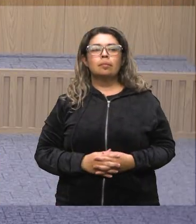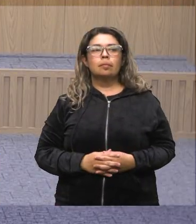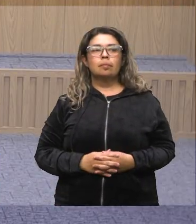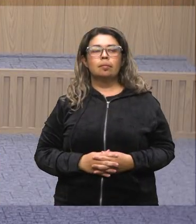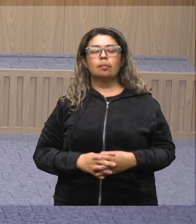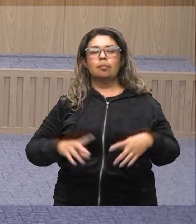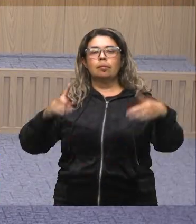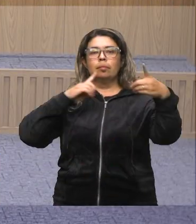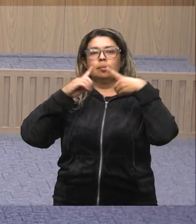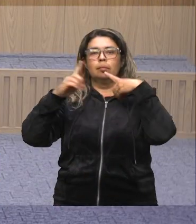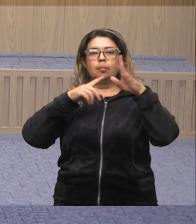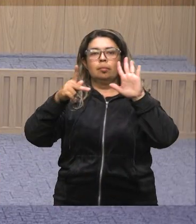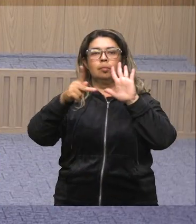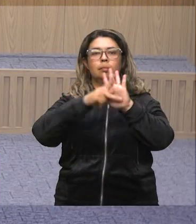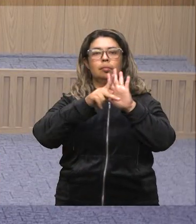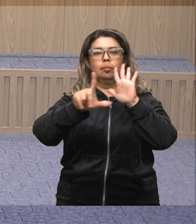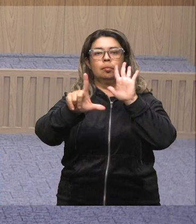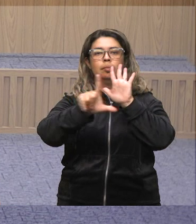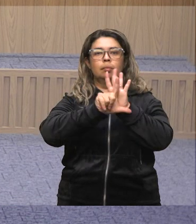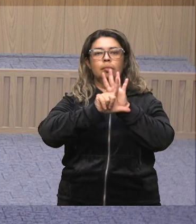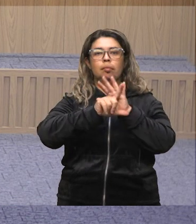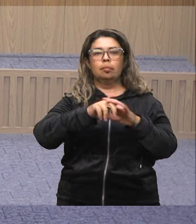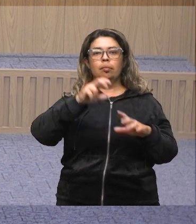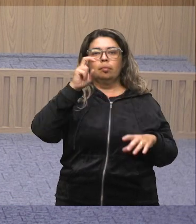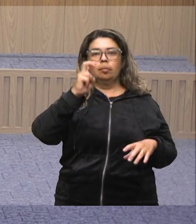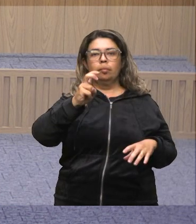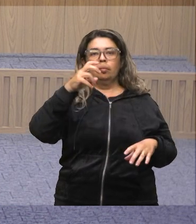Em discussão, o projeto de lei número